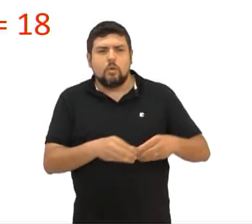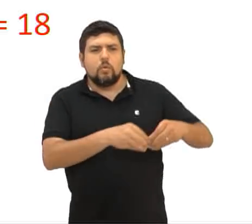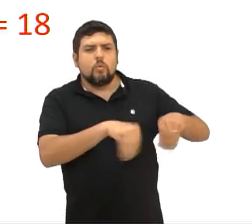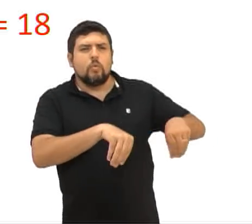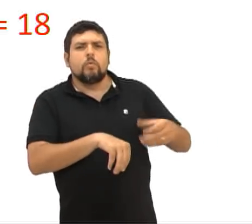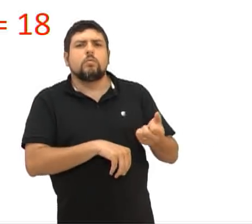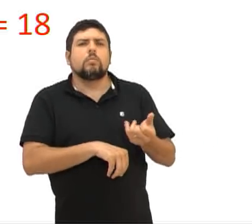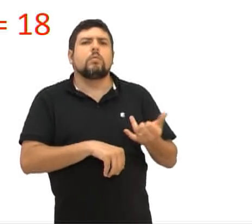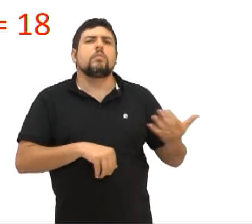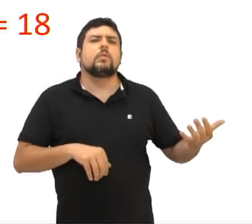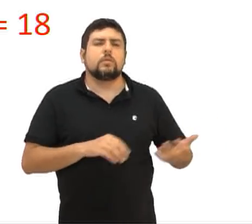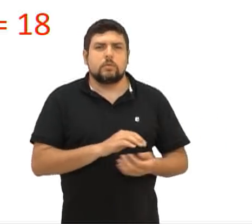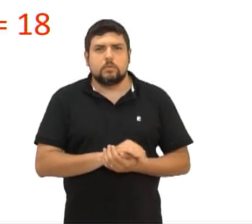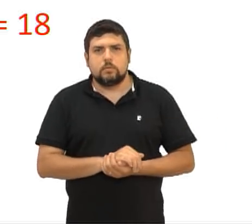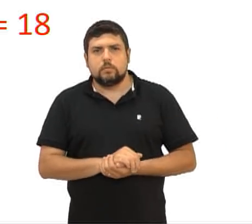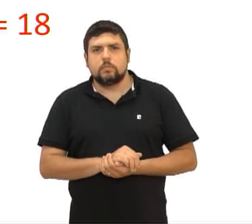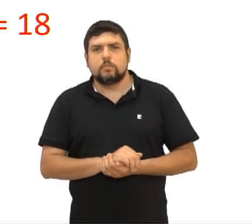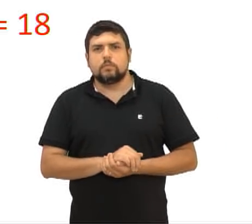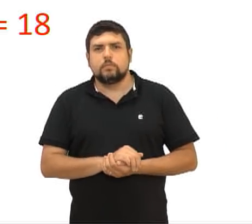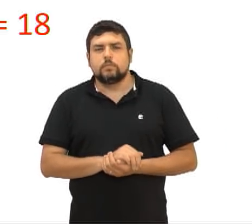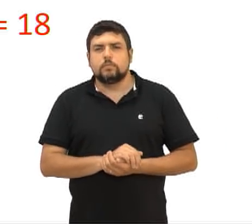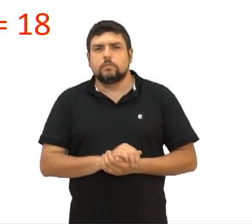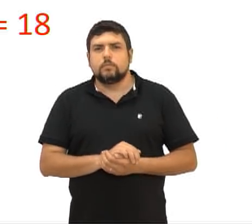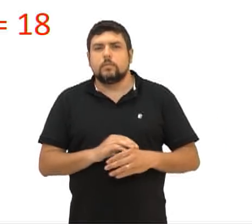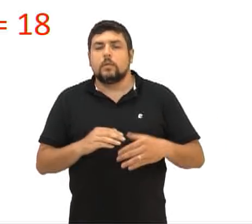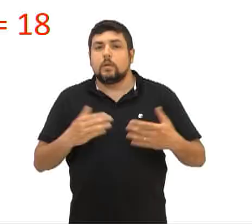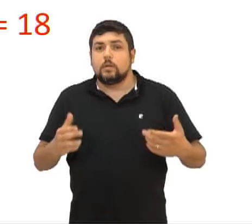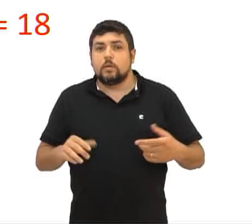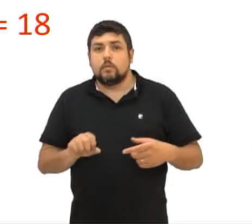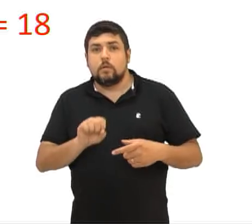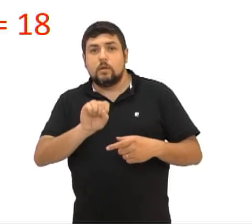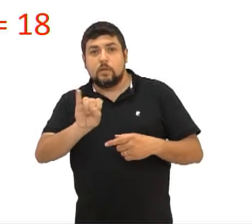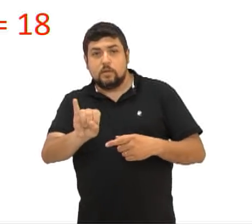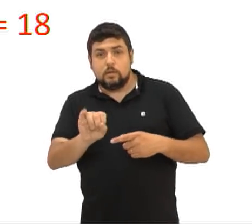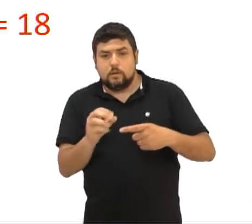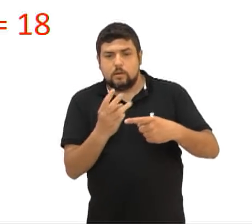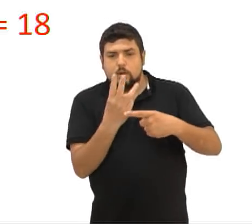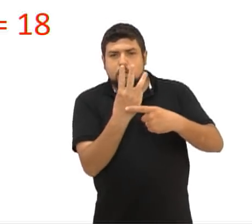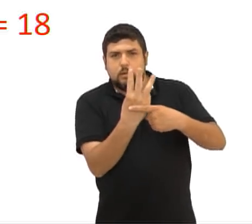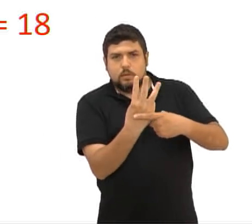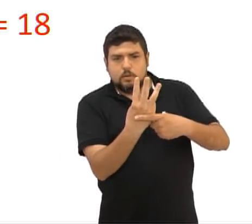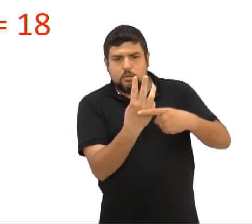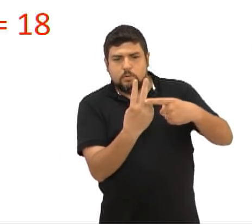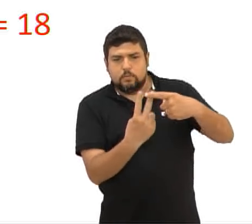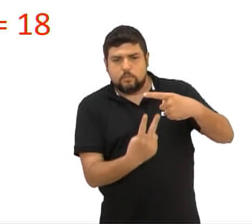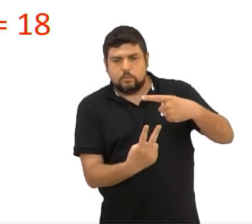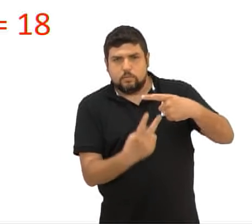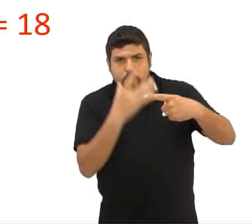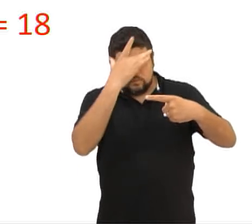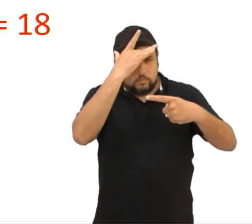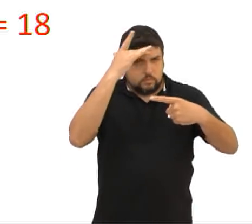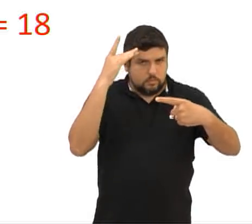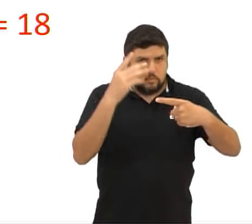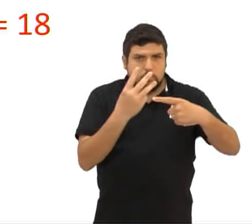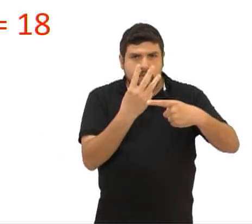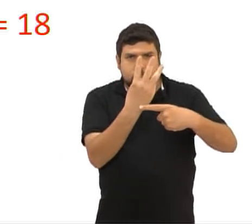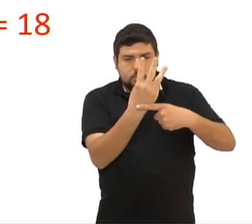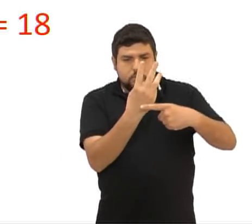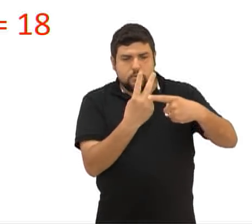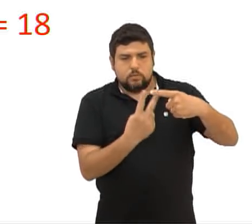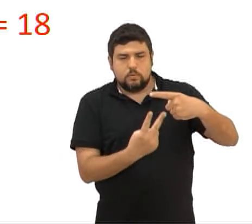a informação que se a Beth utilizou 3 para 2 pessoas, você tem a informação de